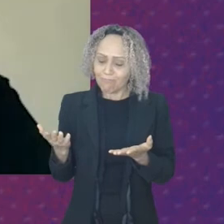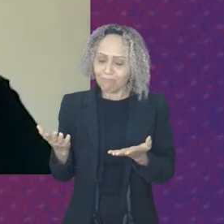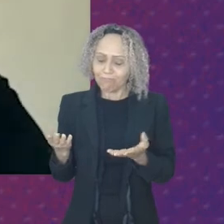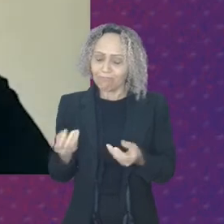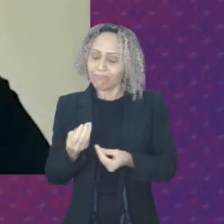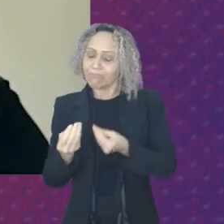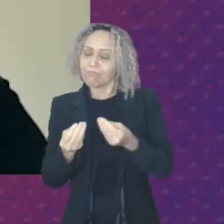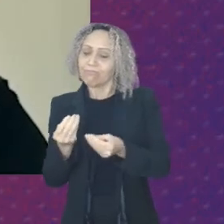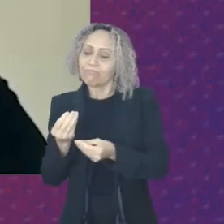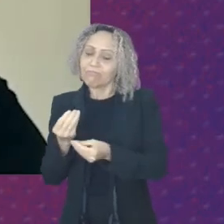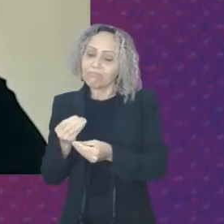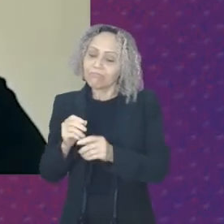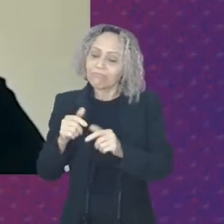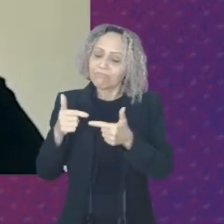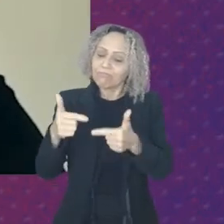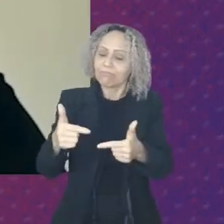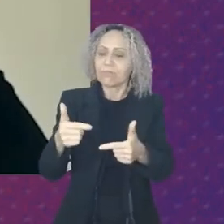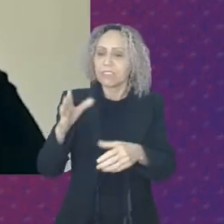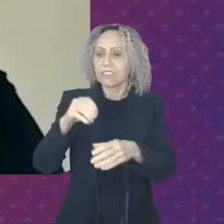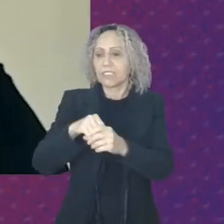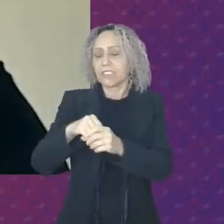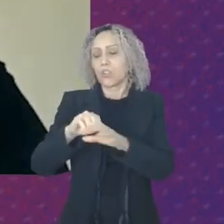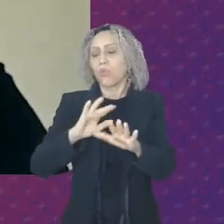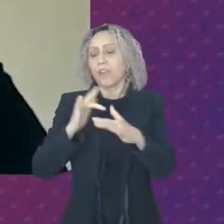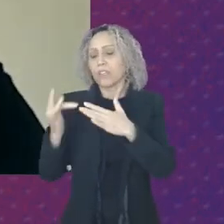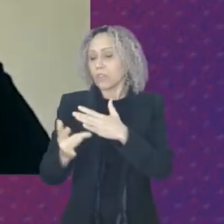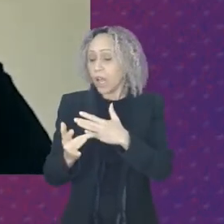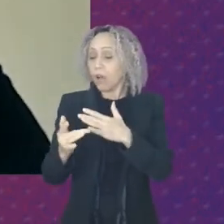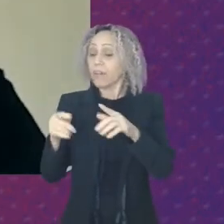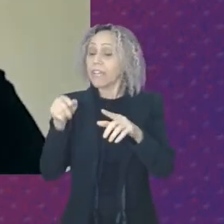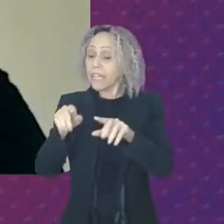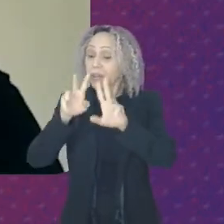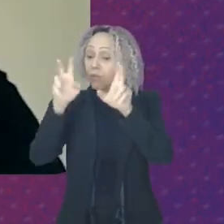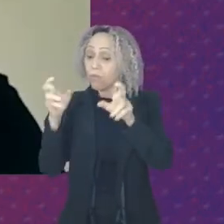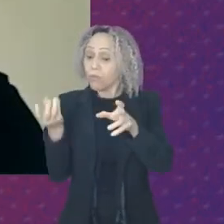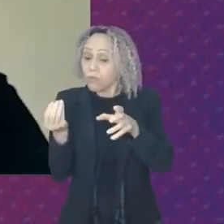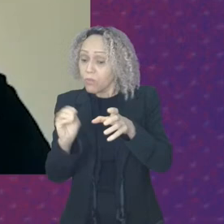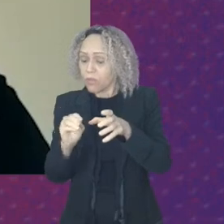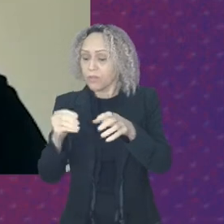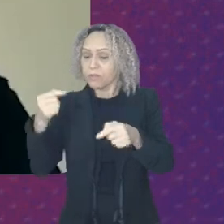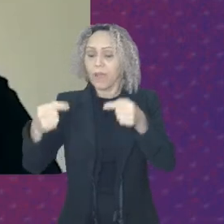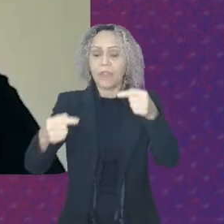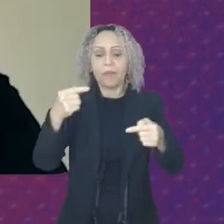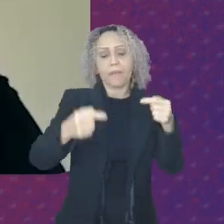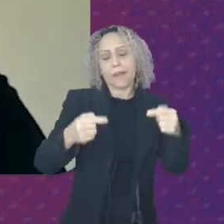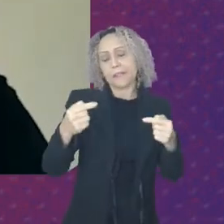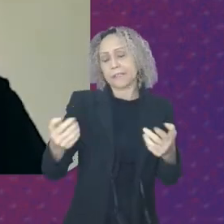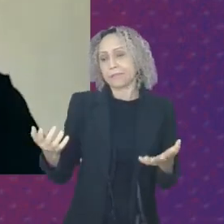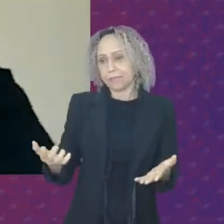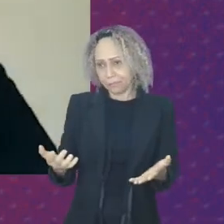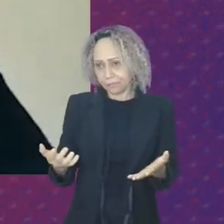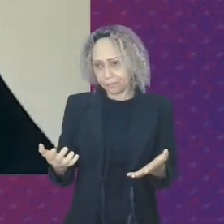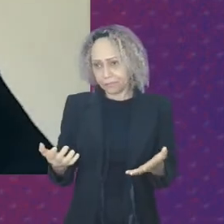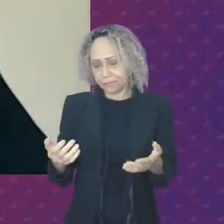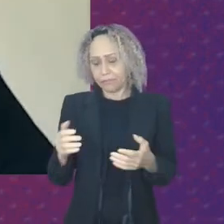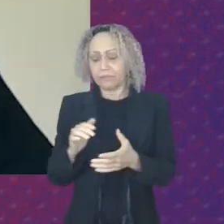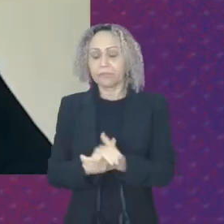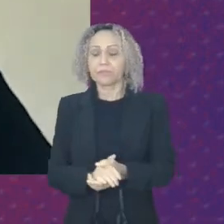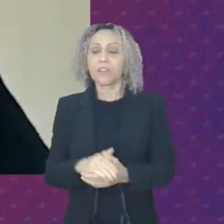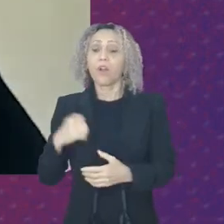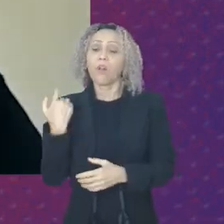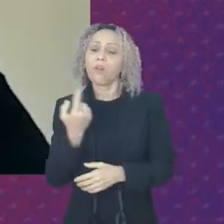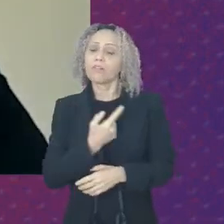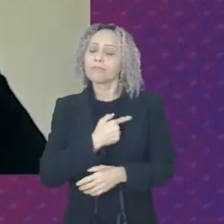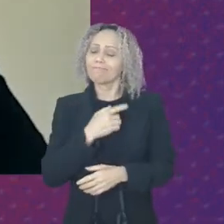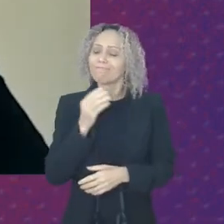online a fazer esse debate político. Isso também pode ser pautado de diversas formas. Obviamente, a gente tem que saber